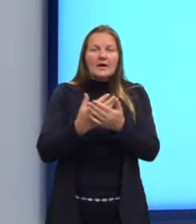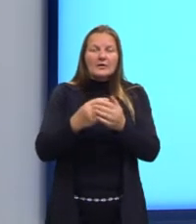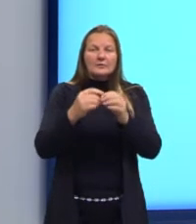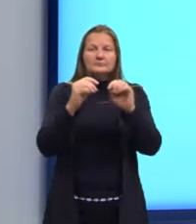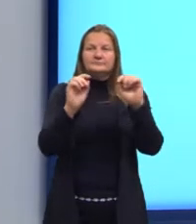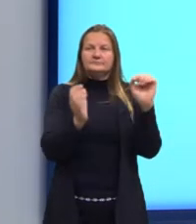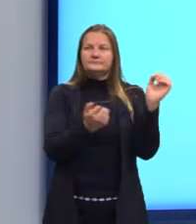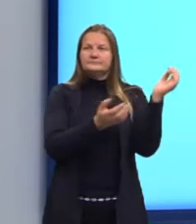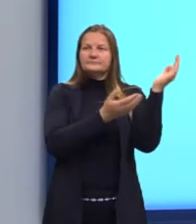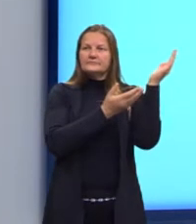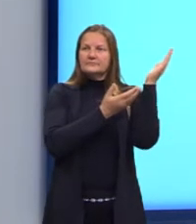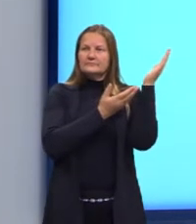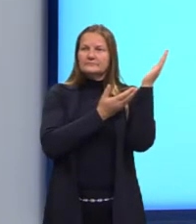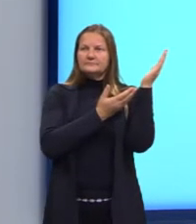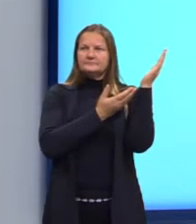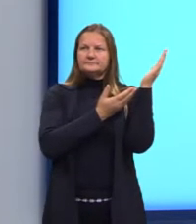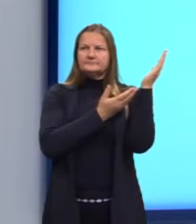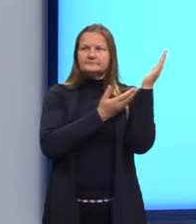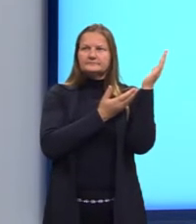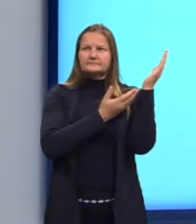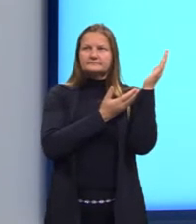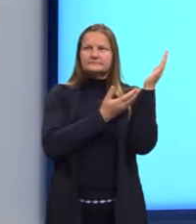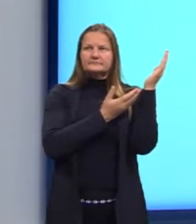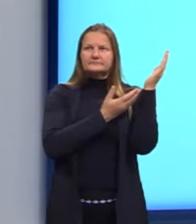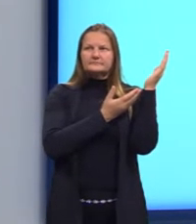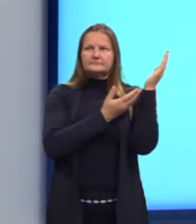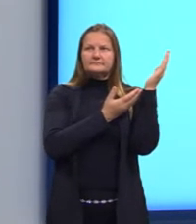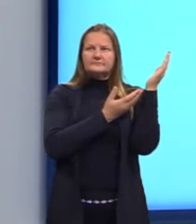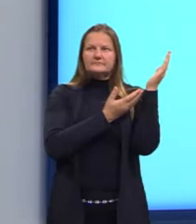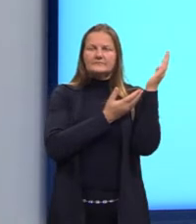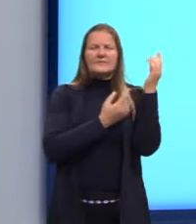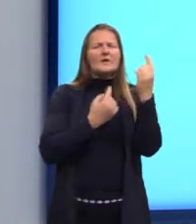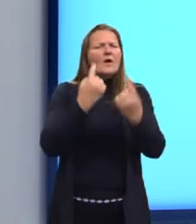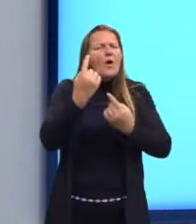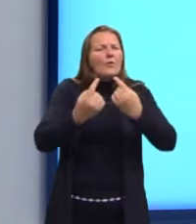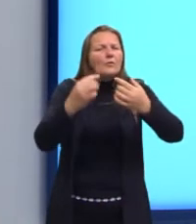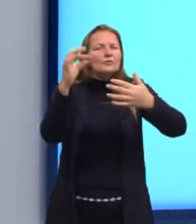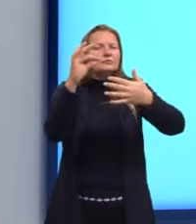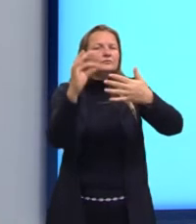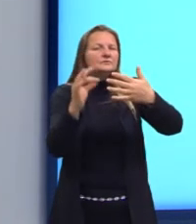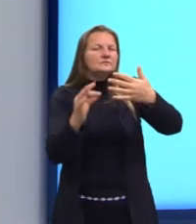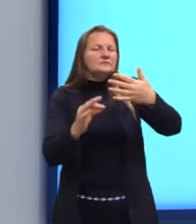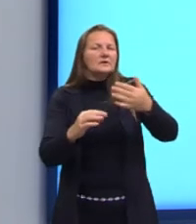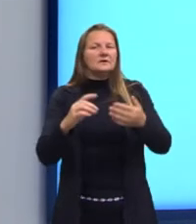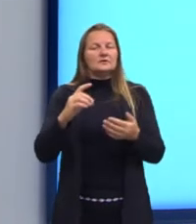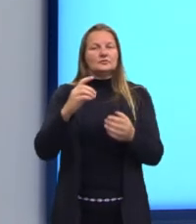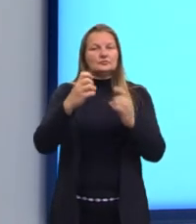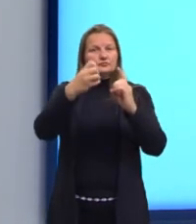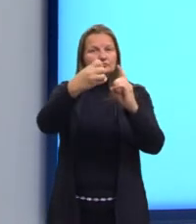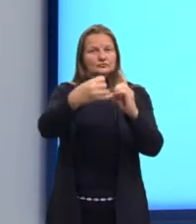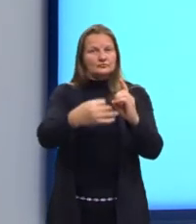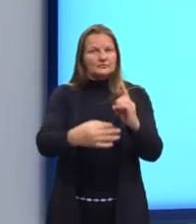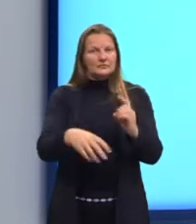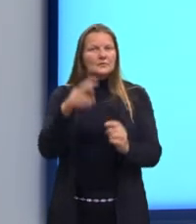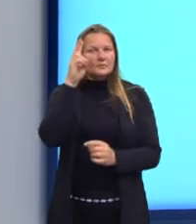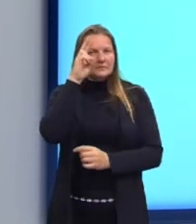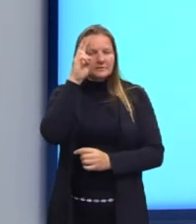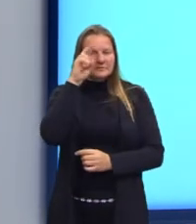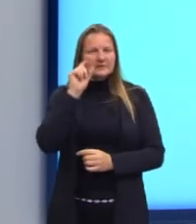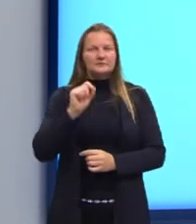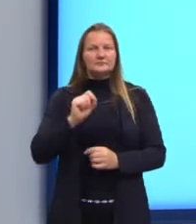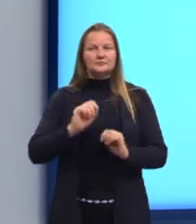nós temos mas alguns detalhezinhos né de definições que a gente precisa lembrar então